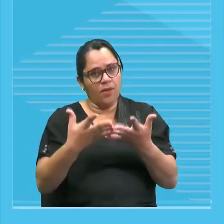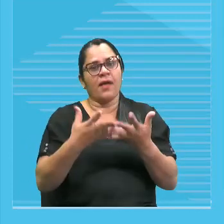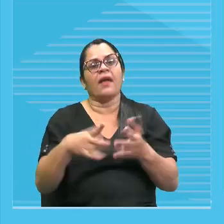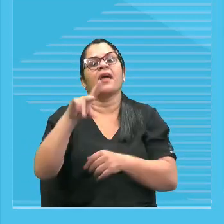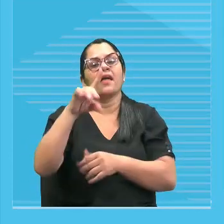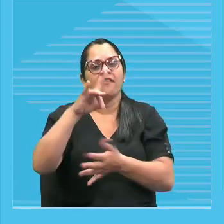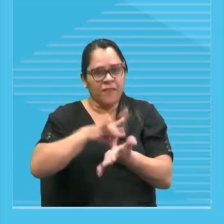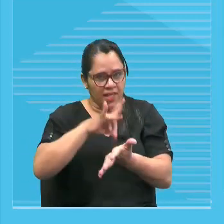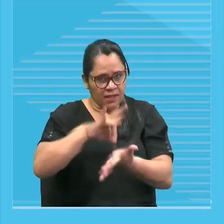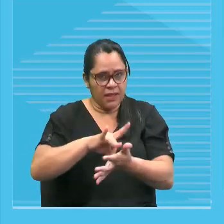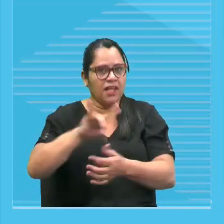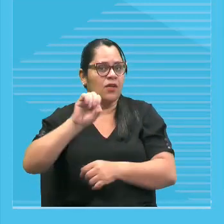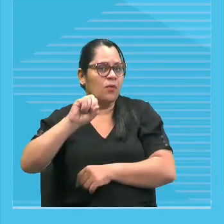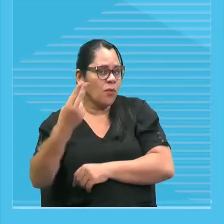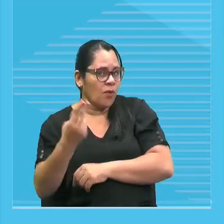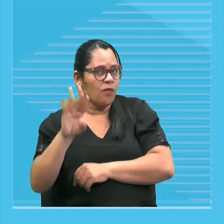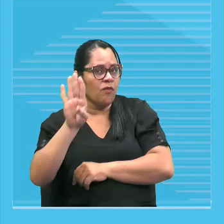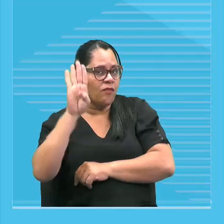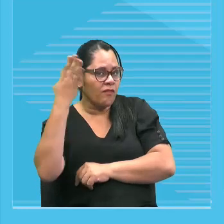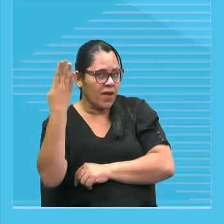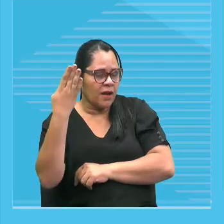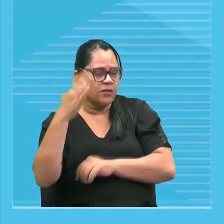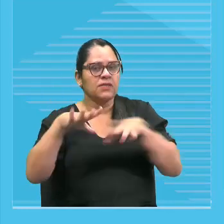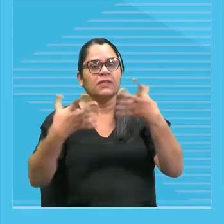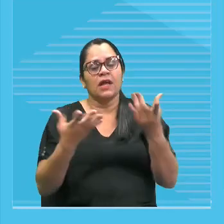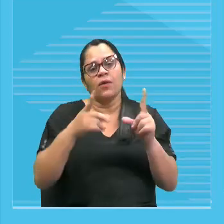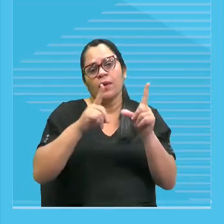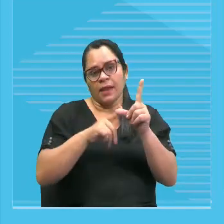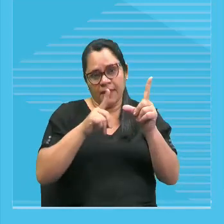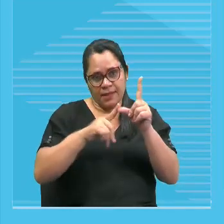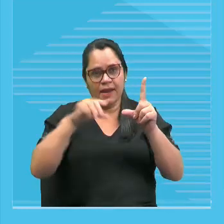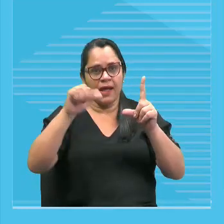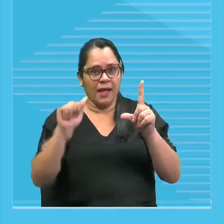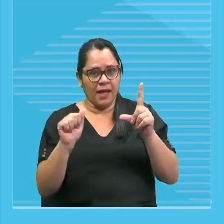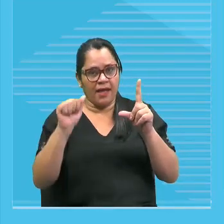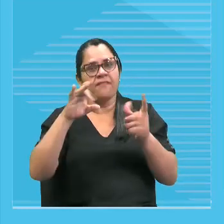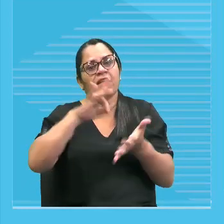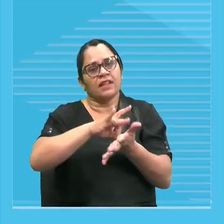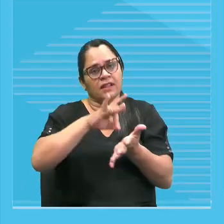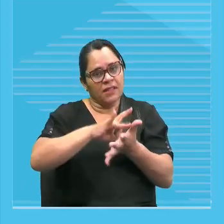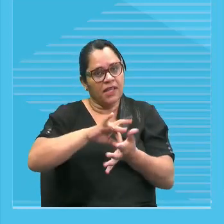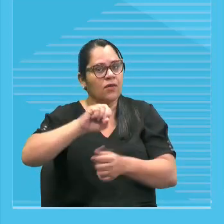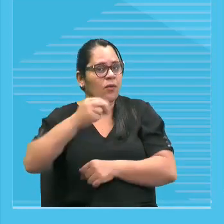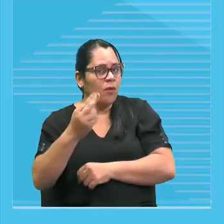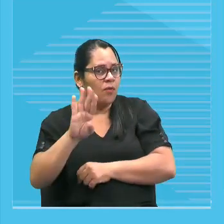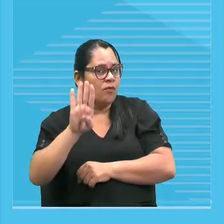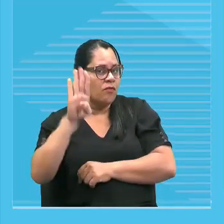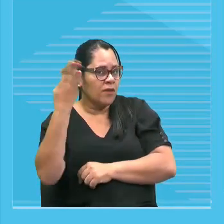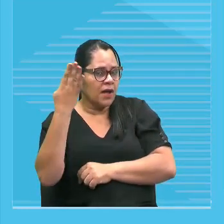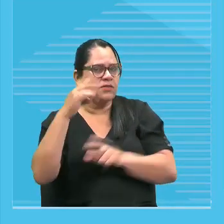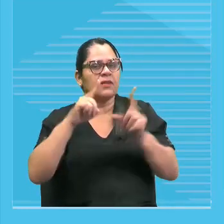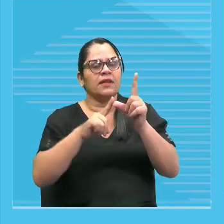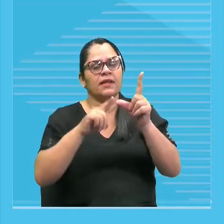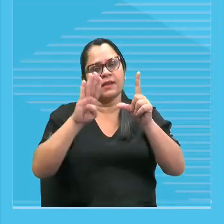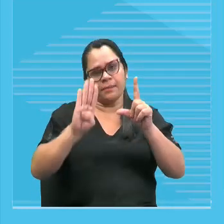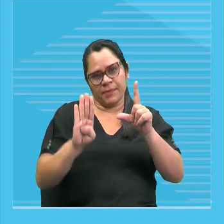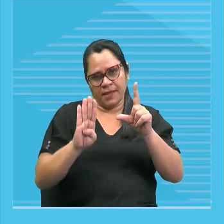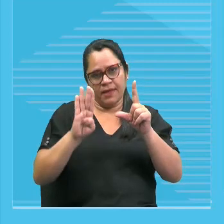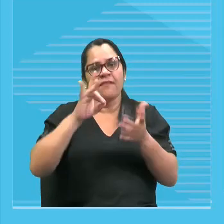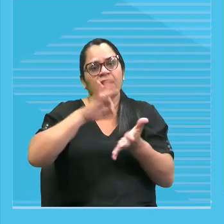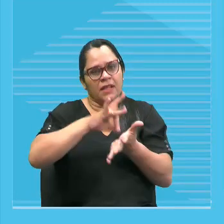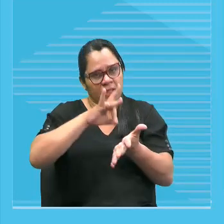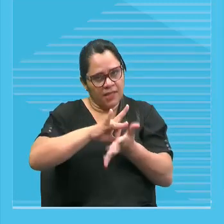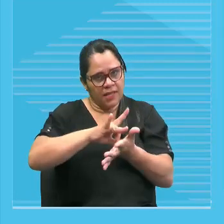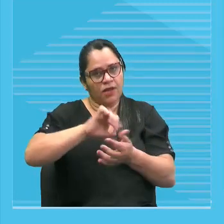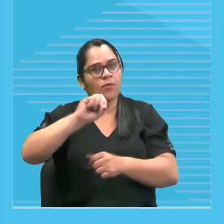é verdade ou é falsa letra B é verdadeira ou é falsa letra c é